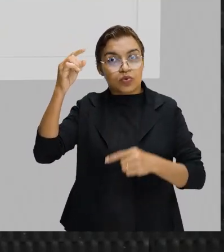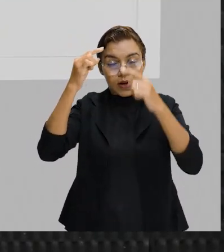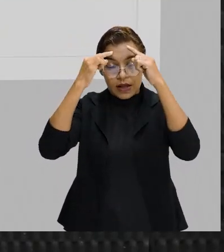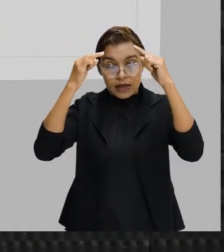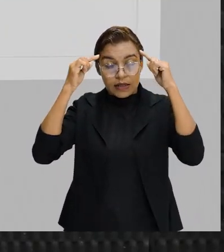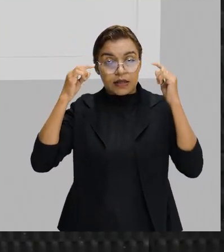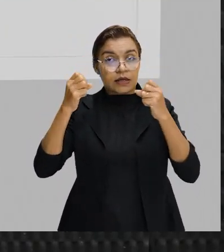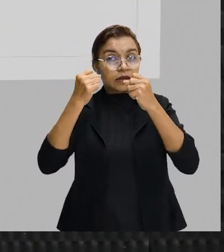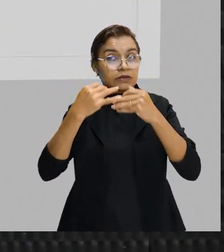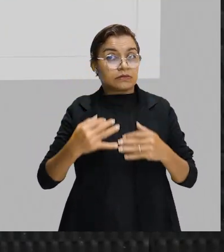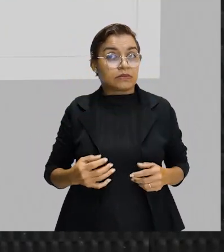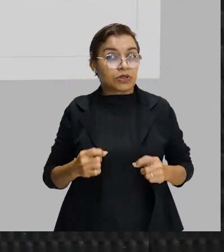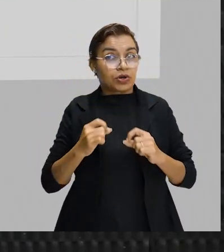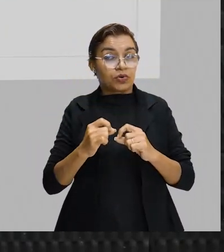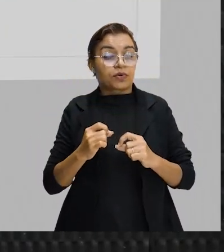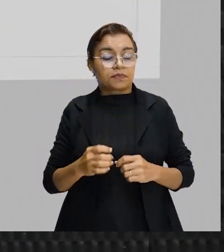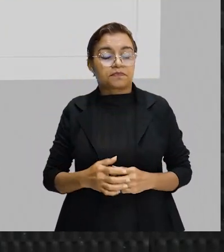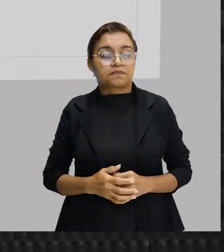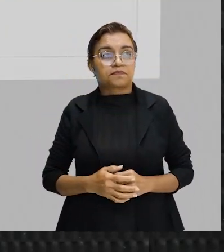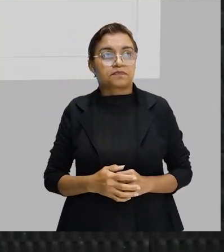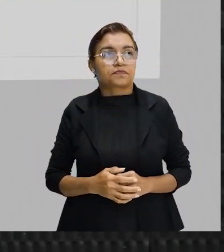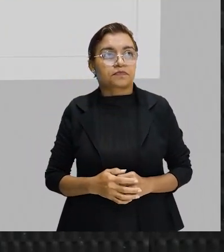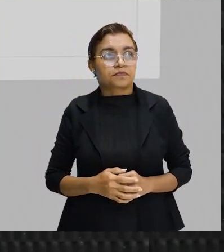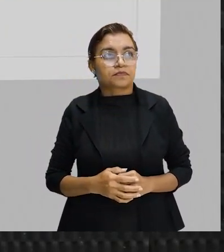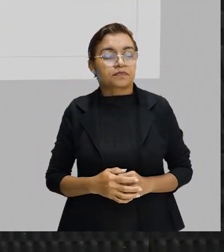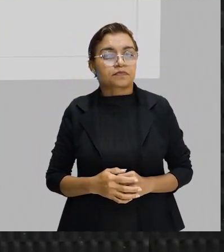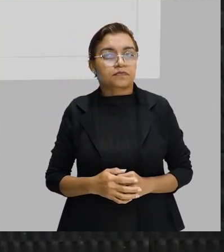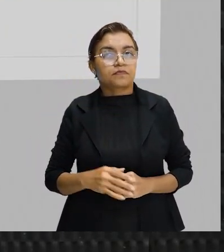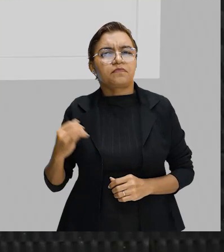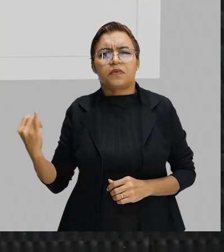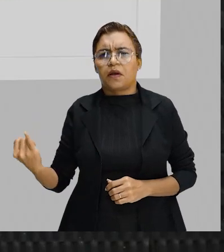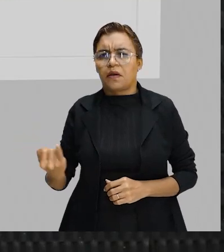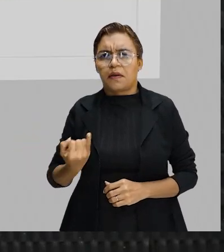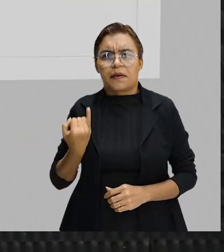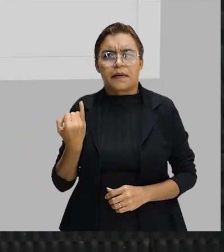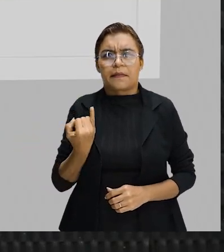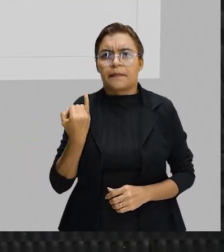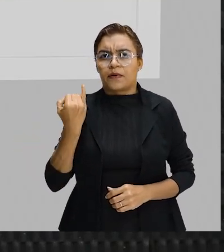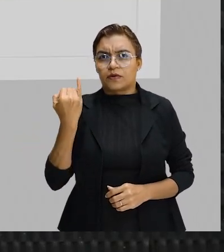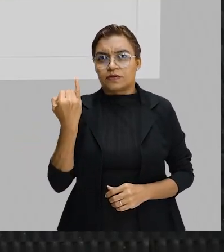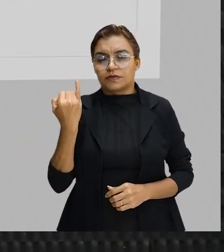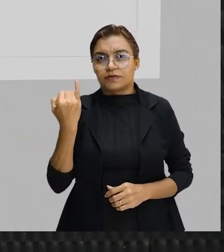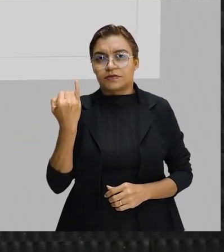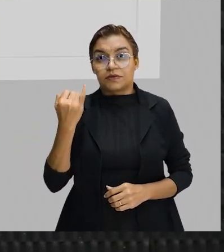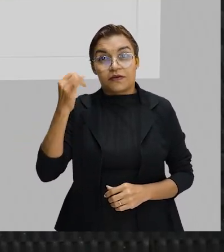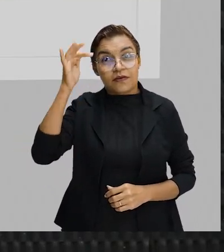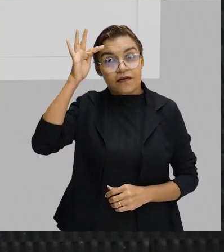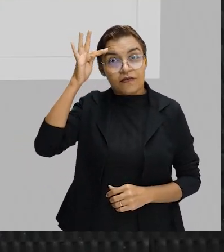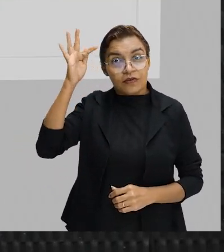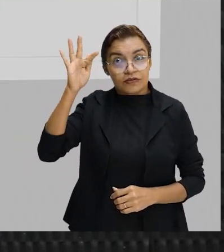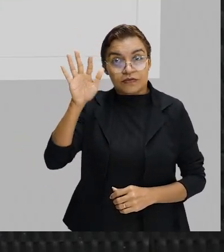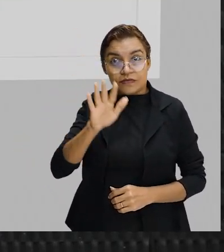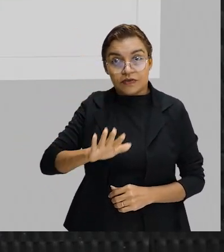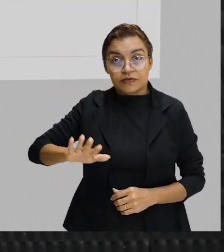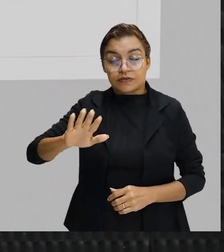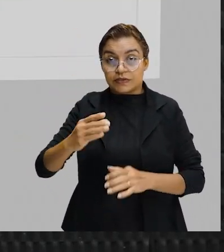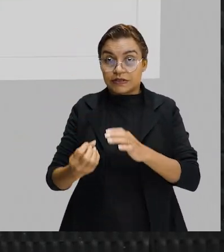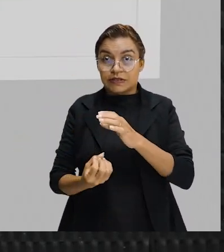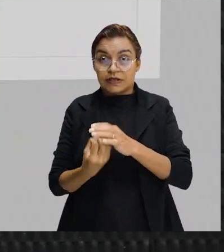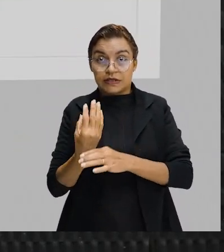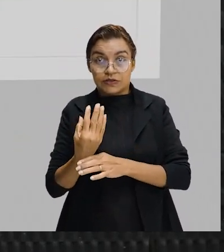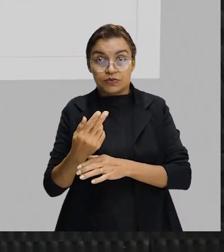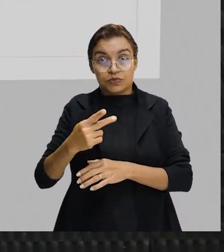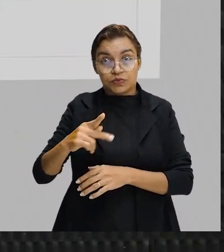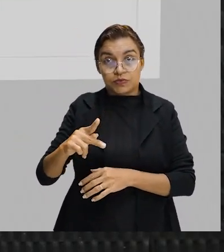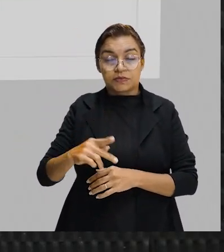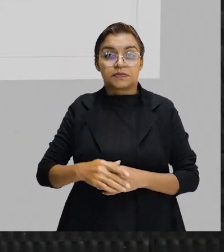cultura grega é, obviamente, um fator fundamental para a filosofia e suas origens. Agora veja